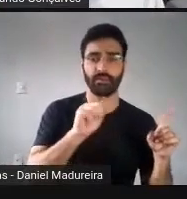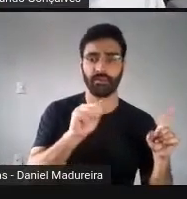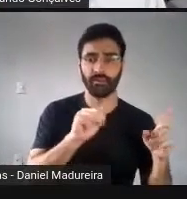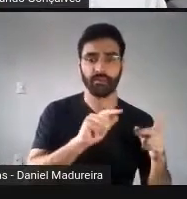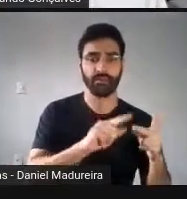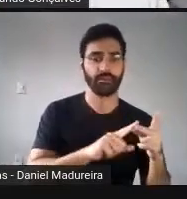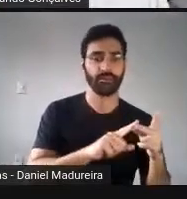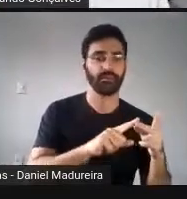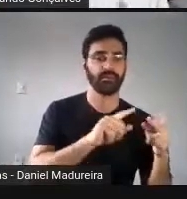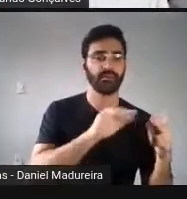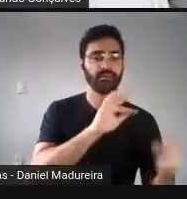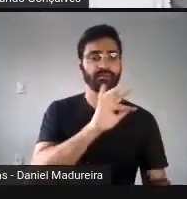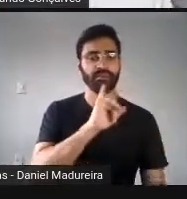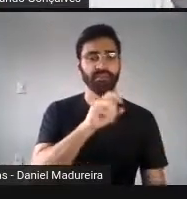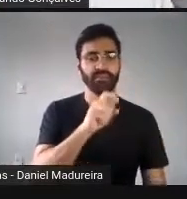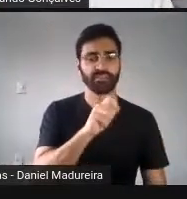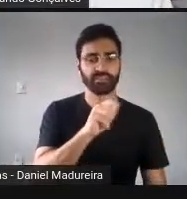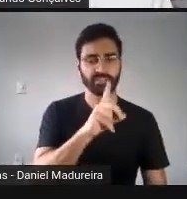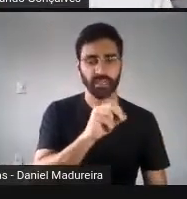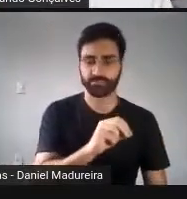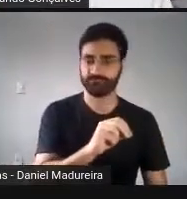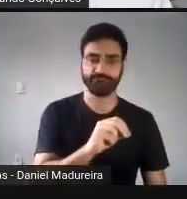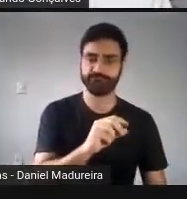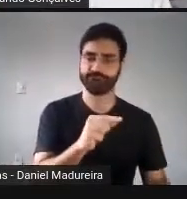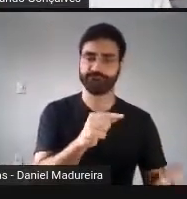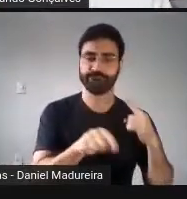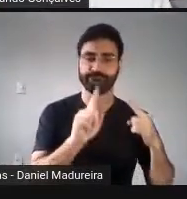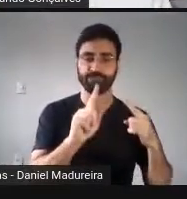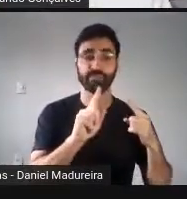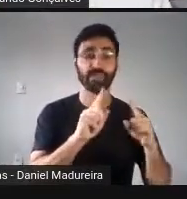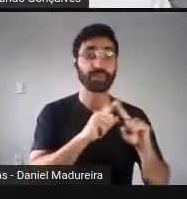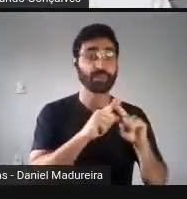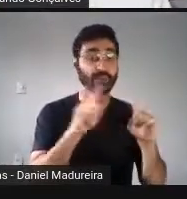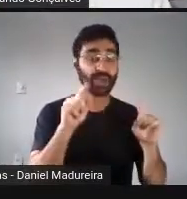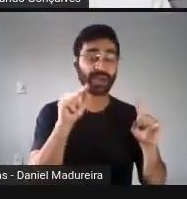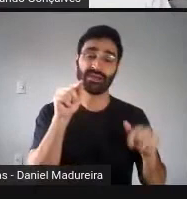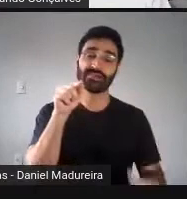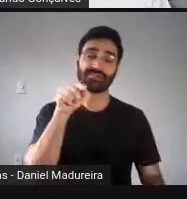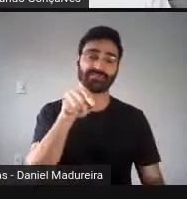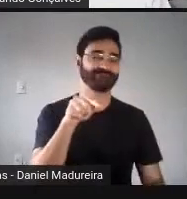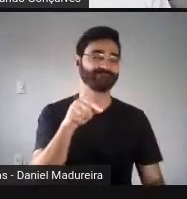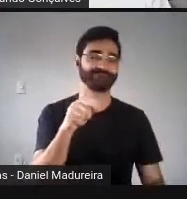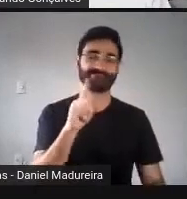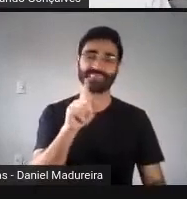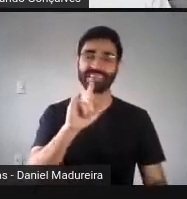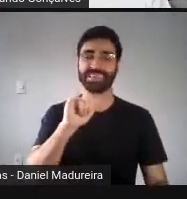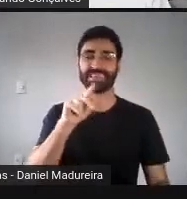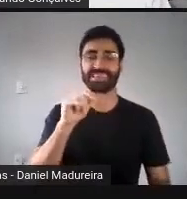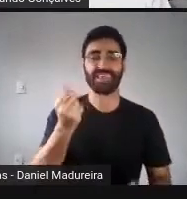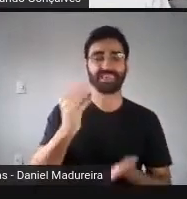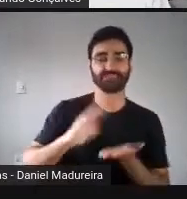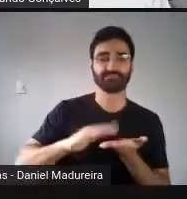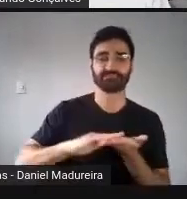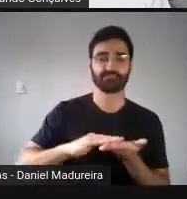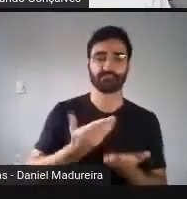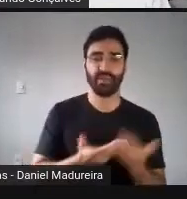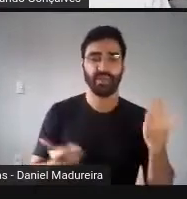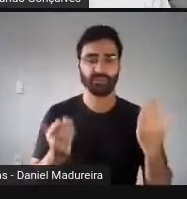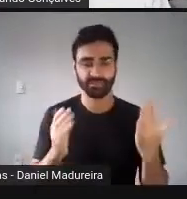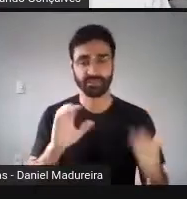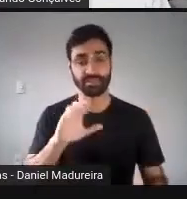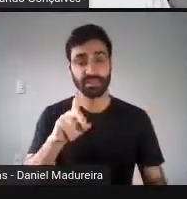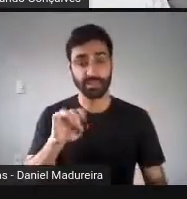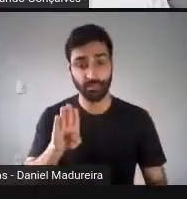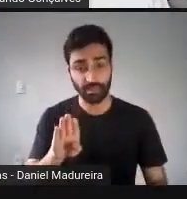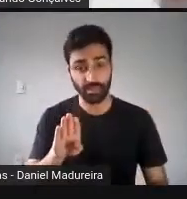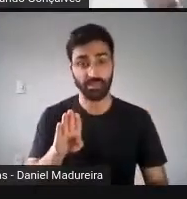Selic. Só que em termos de liquidez, ele perde um pouquinho para os outros, tá bom? Porque tanto o CDB com liquidez diária e o fundo de